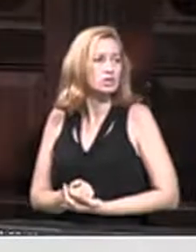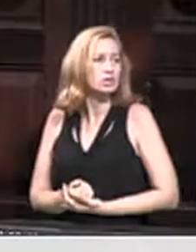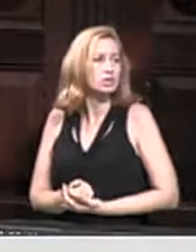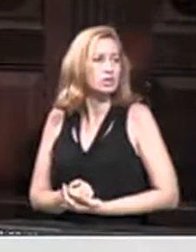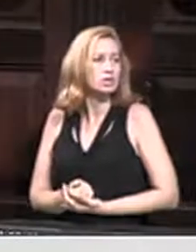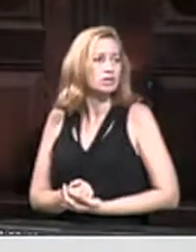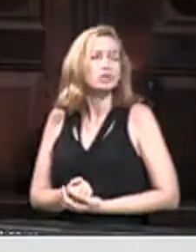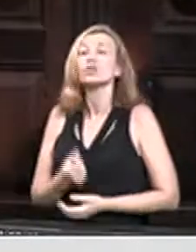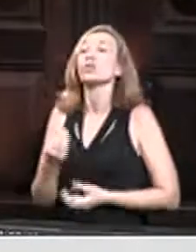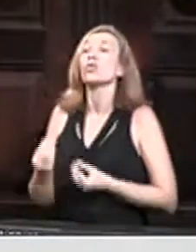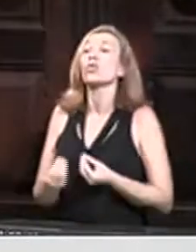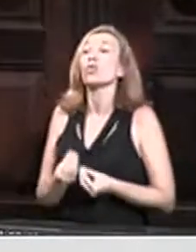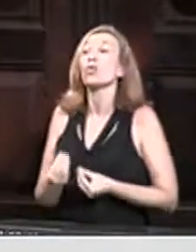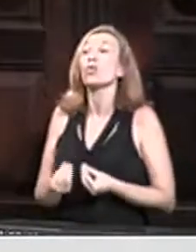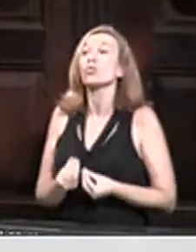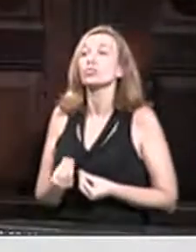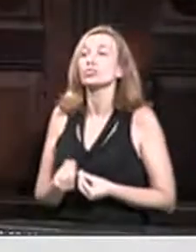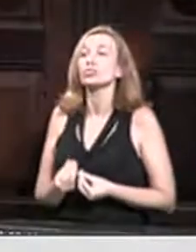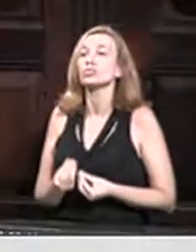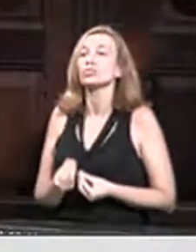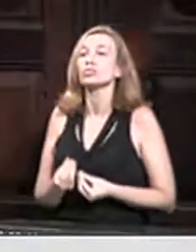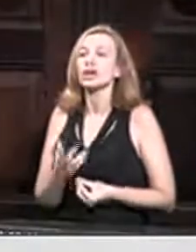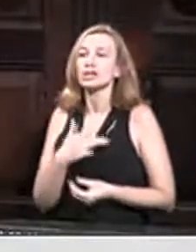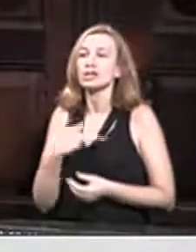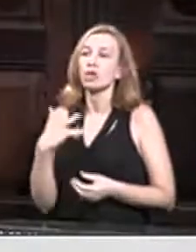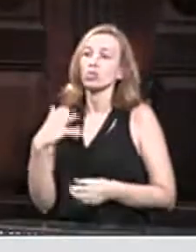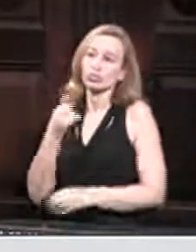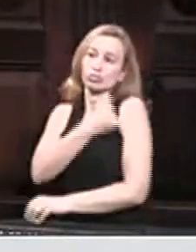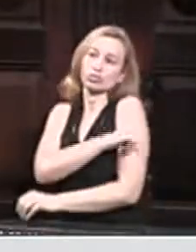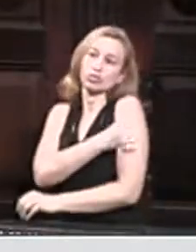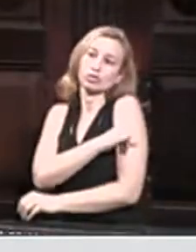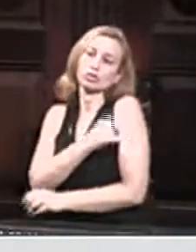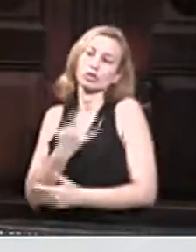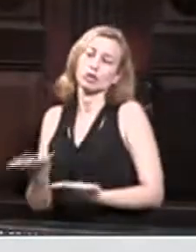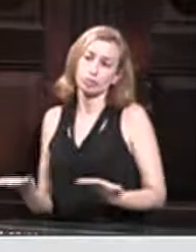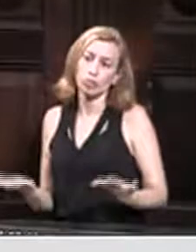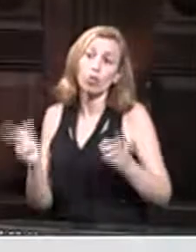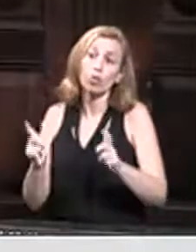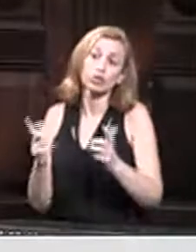a saúde no estado do Rio de Janeiro.